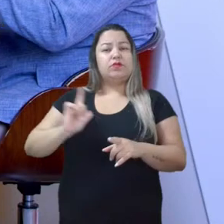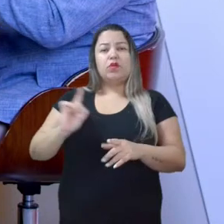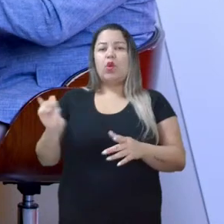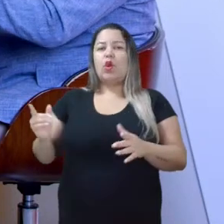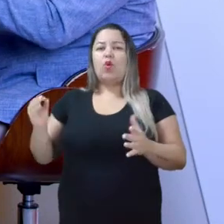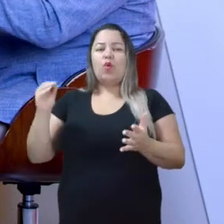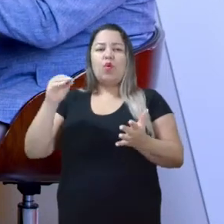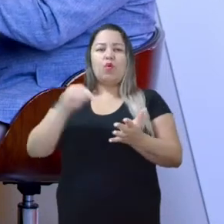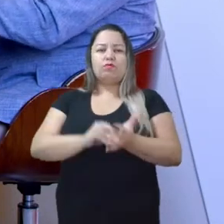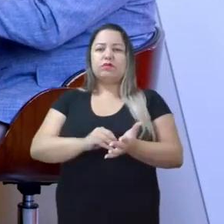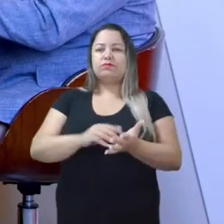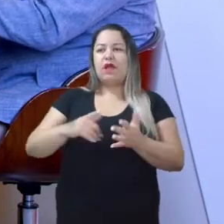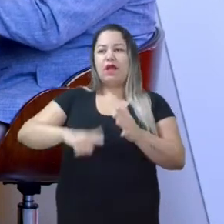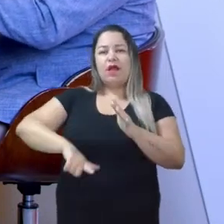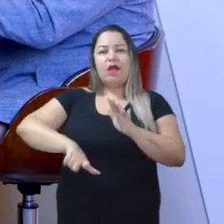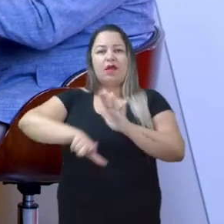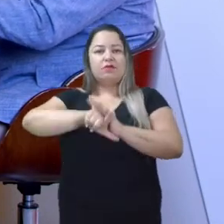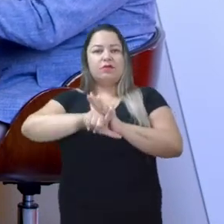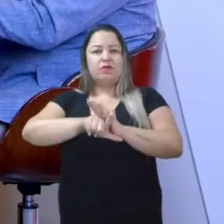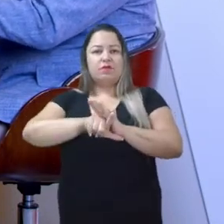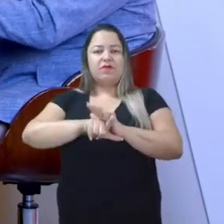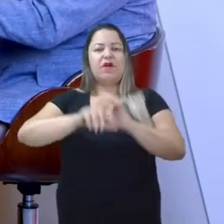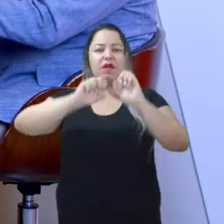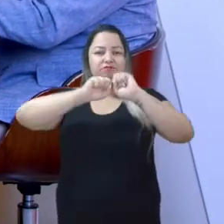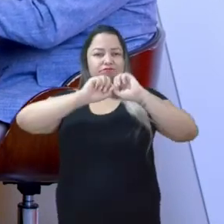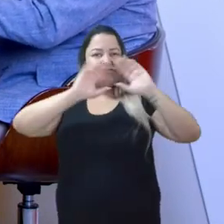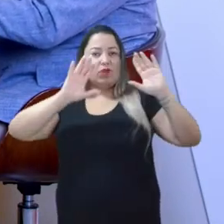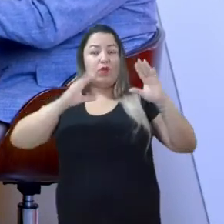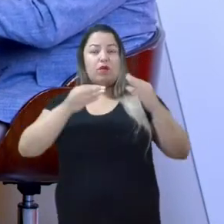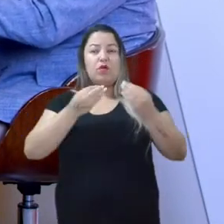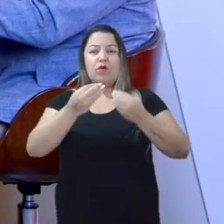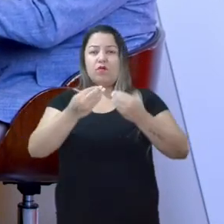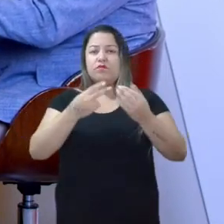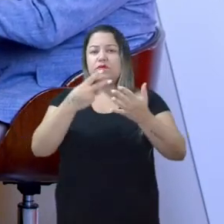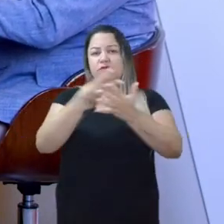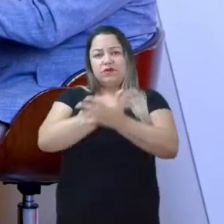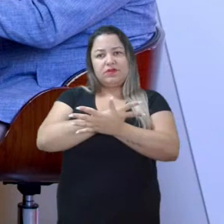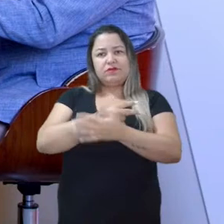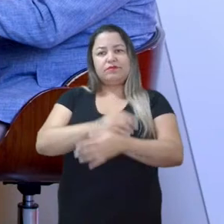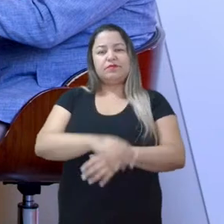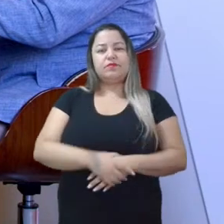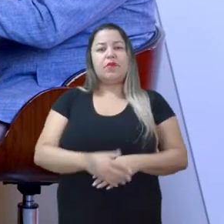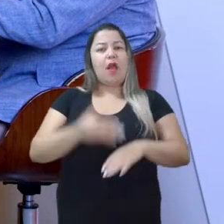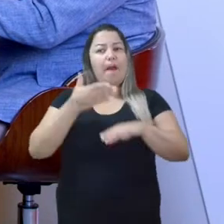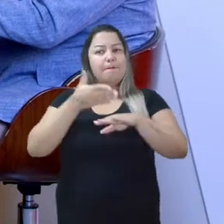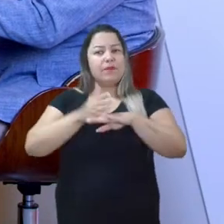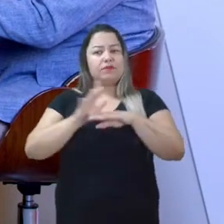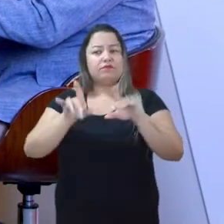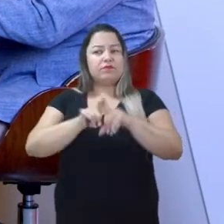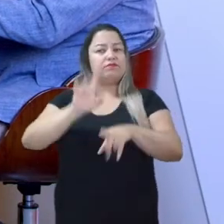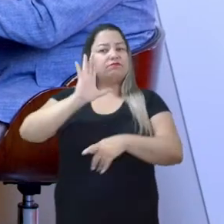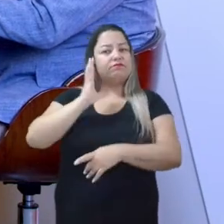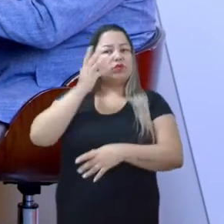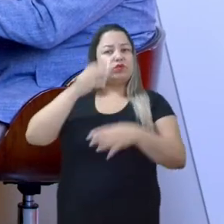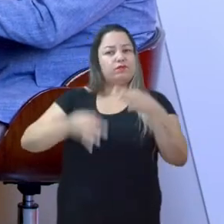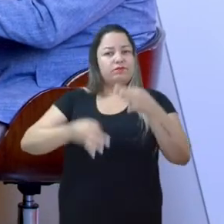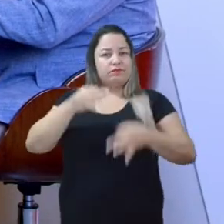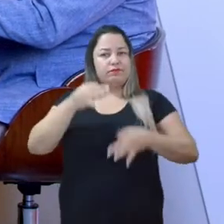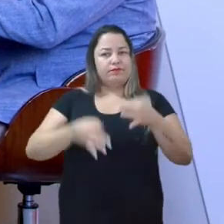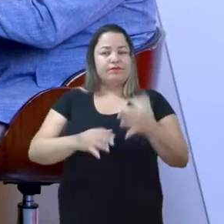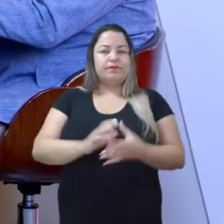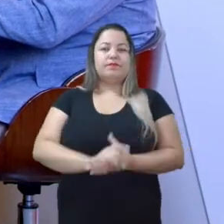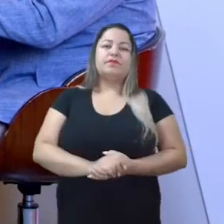das leis, só para ficar um pouco mais claro isso, como é que funcionaria isso na prática? Das leis não, das decisões judiciais, desculpa. O Marco